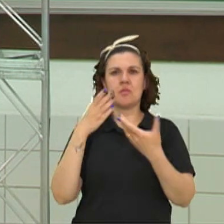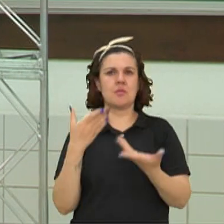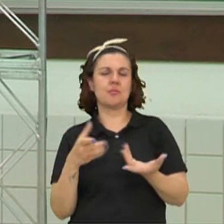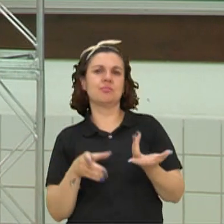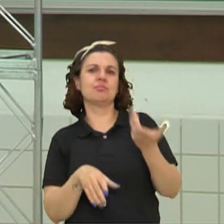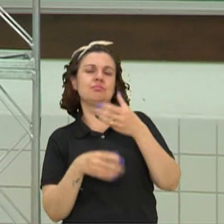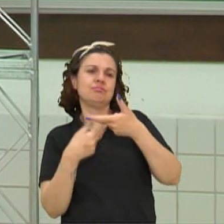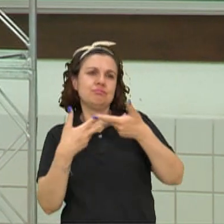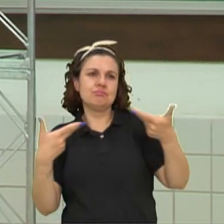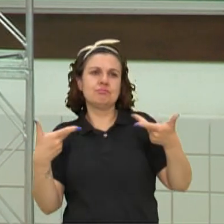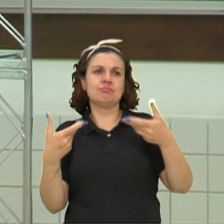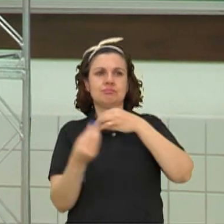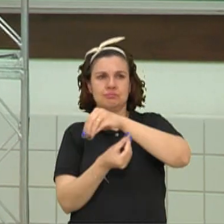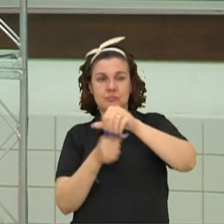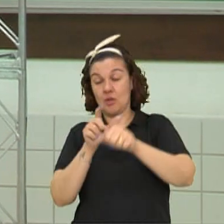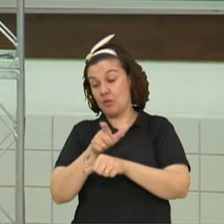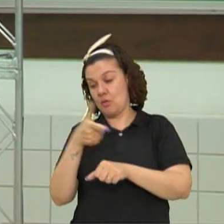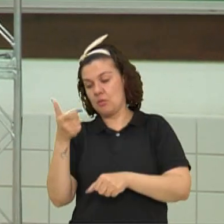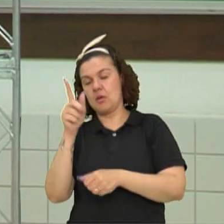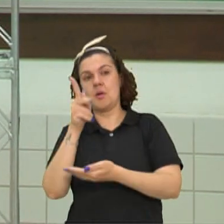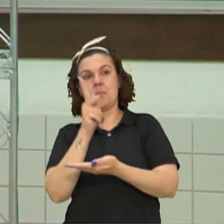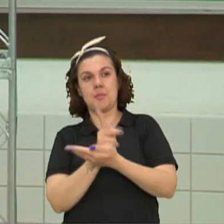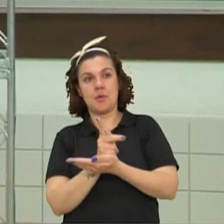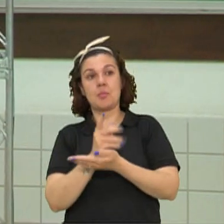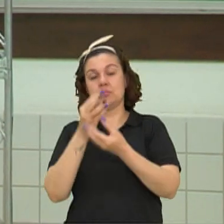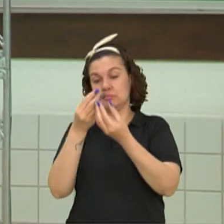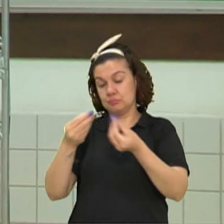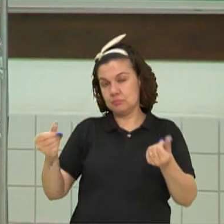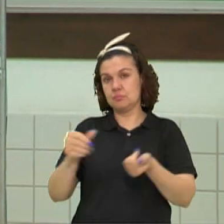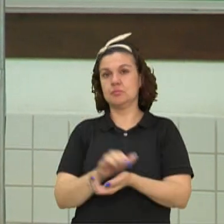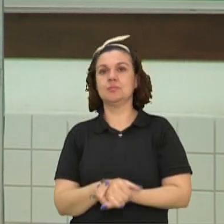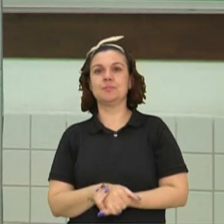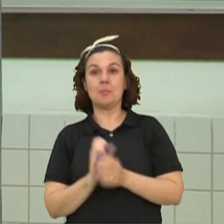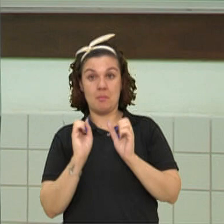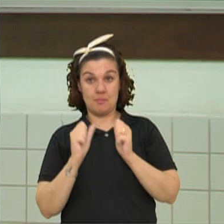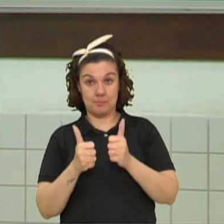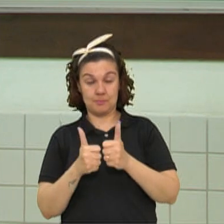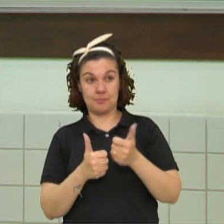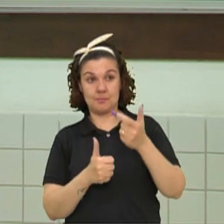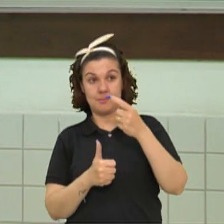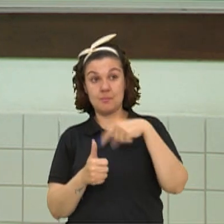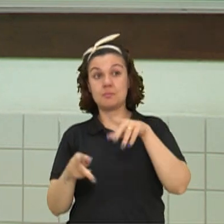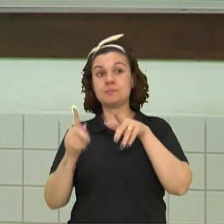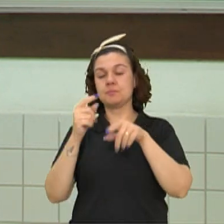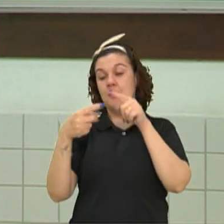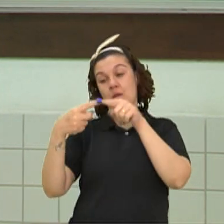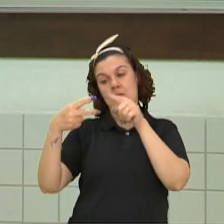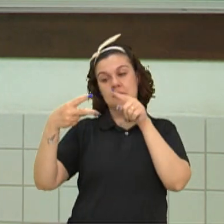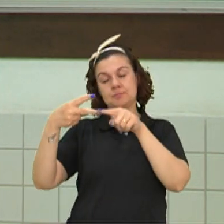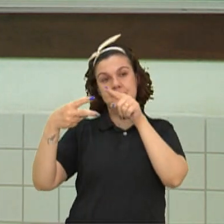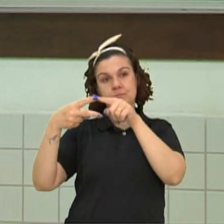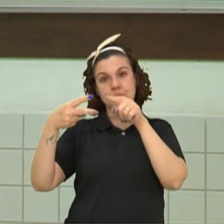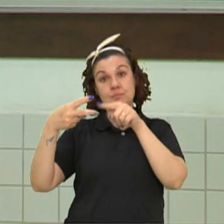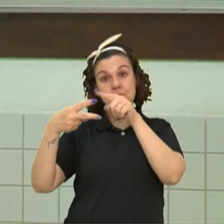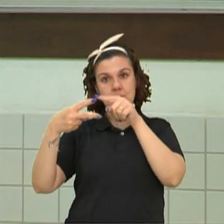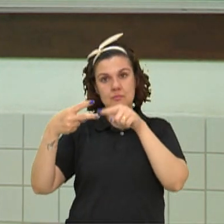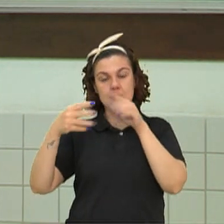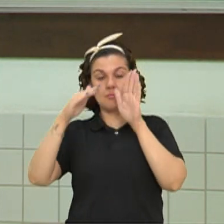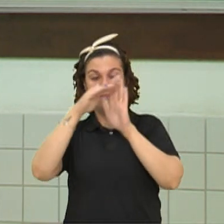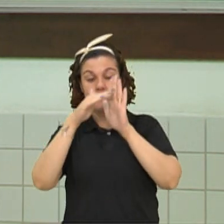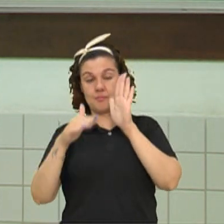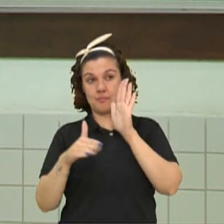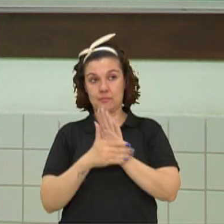quando eu estou dissolvendo uma coisa na outra, eu vou ter a entalpia da dissolução. E essa, então, acontece em